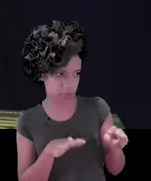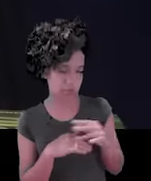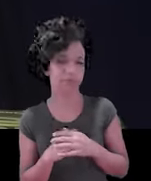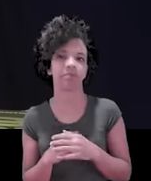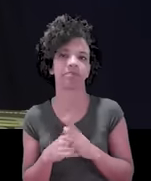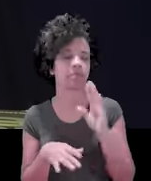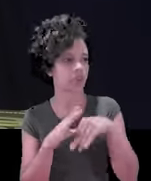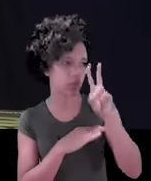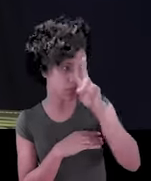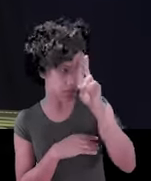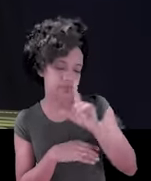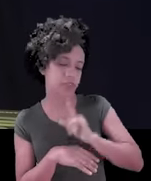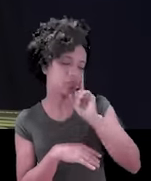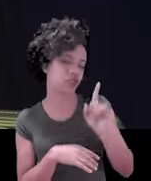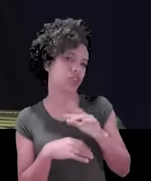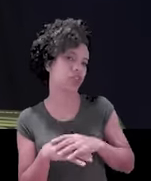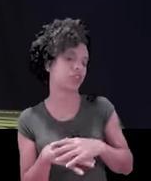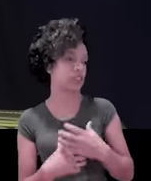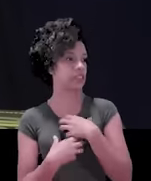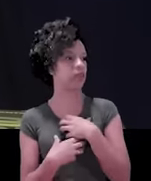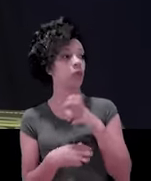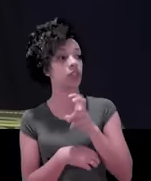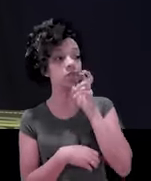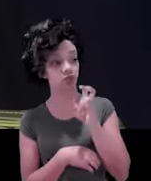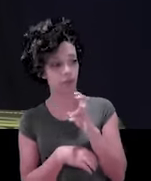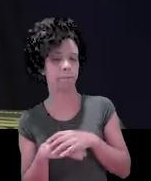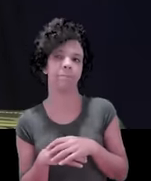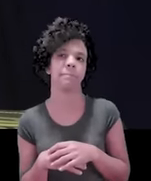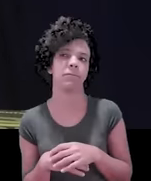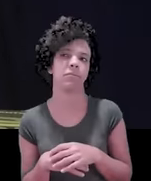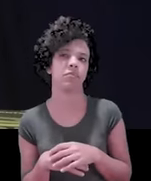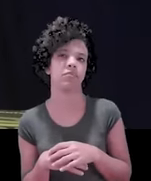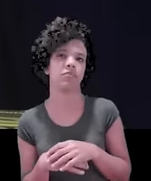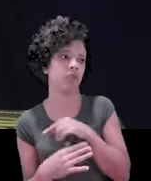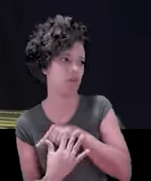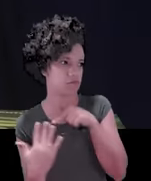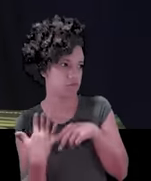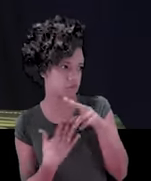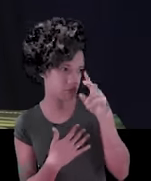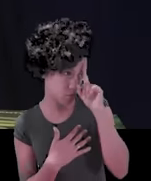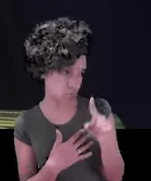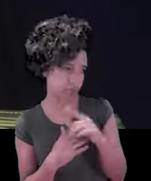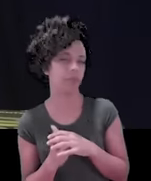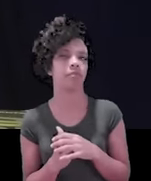e dentro da minha história tem um dia que ele foi muito marcante foi o que impedia G número 5